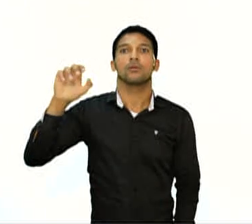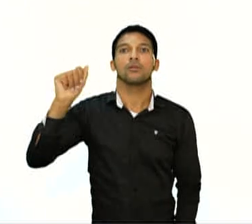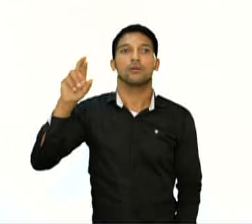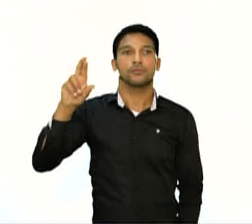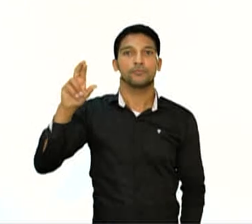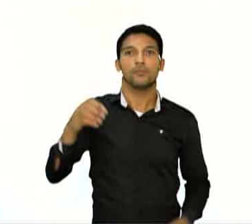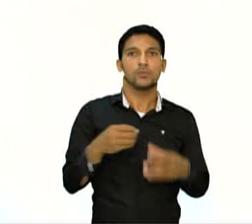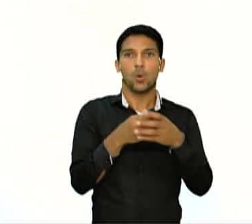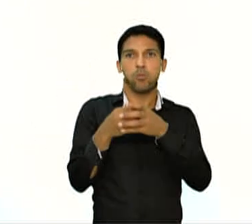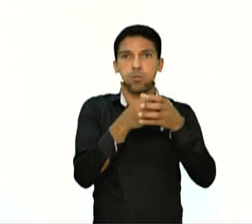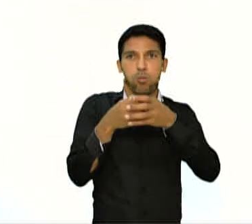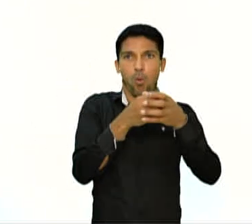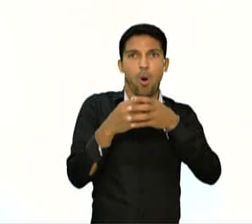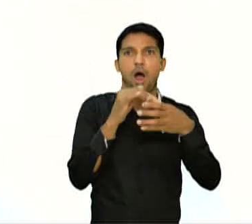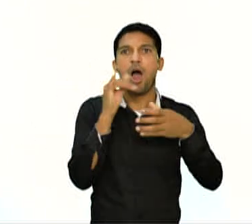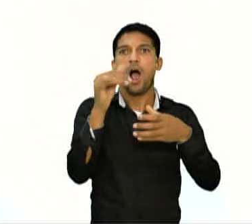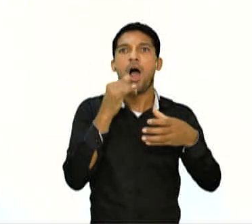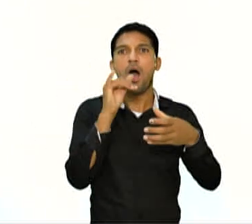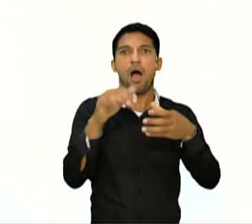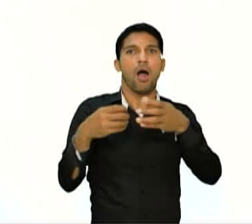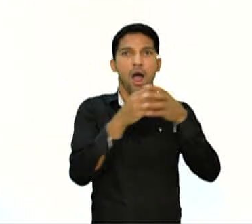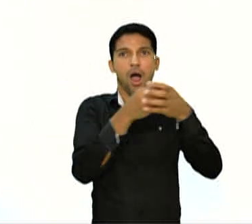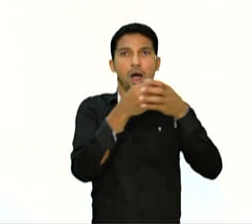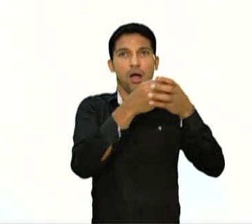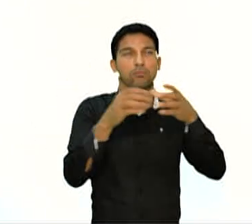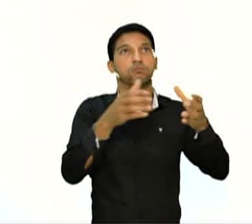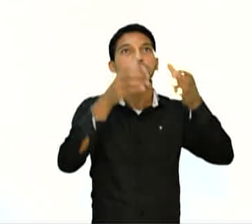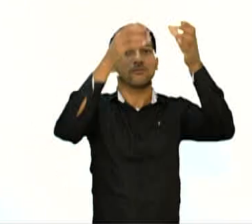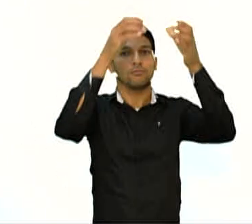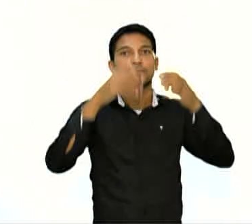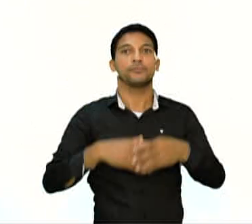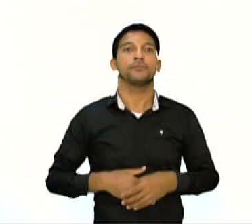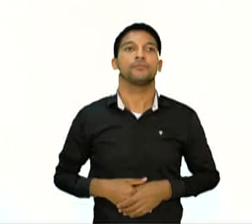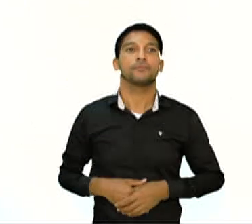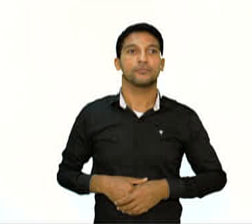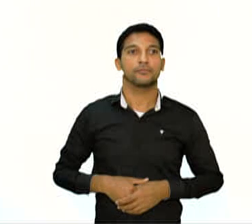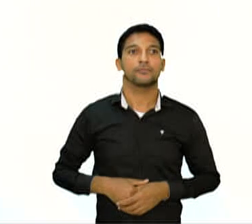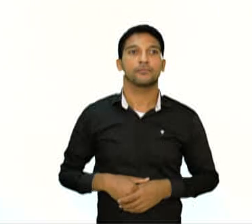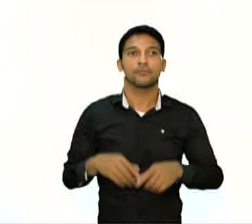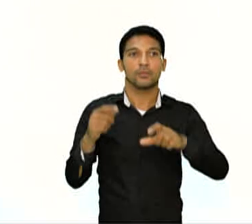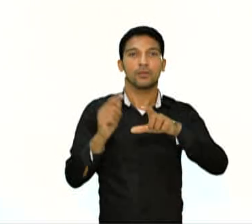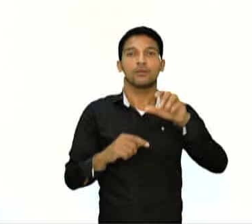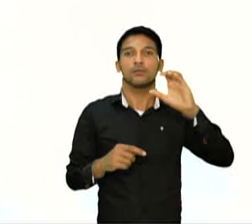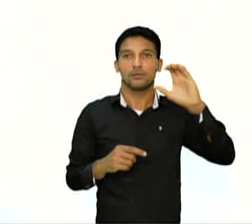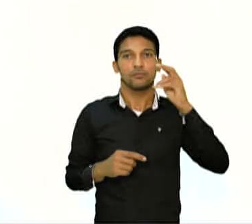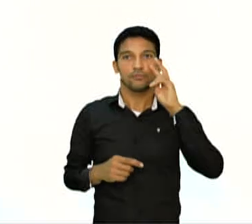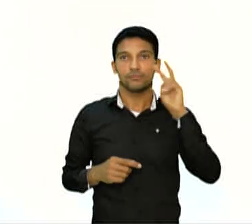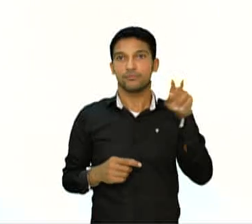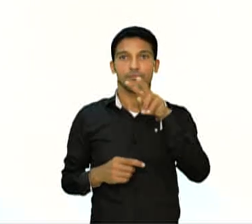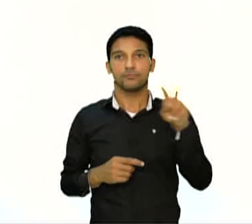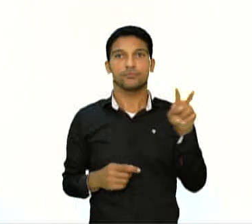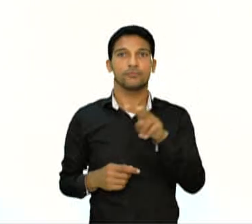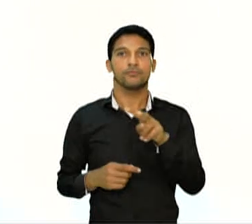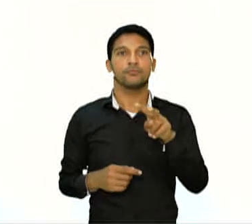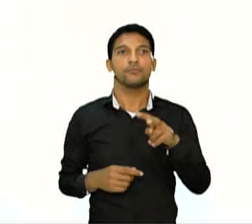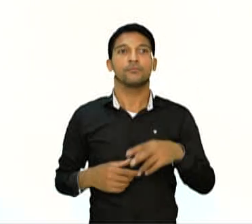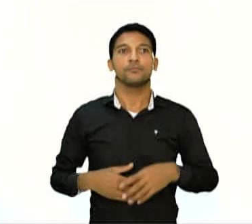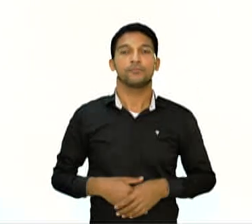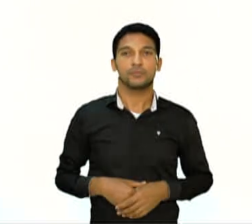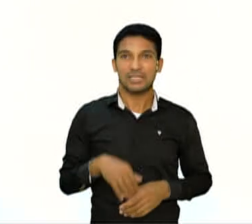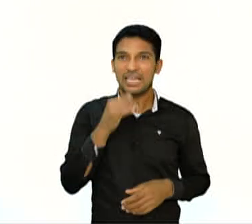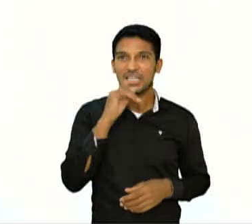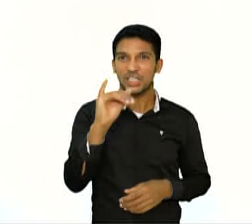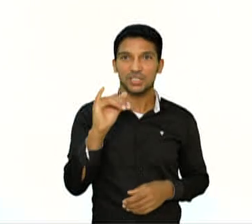segundo é válido e o primeiro é irrelevante, pois nenhuma forma de gerar eletricidade produz gases do efeito estufa. E letra